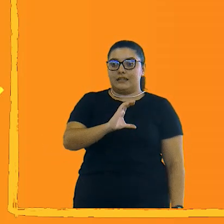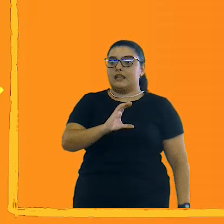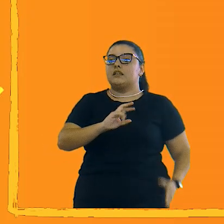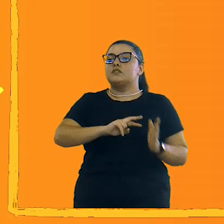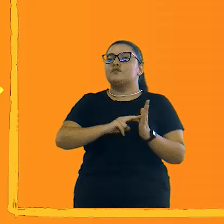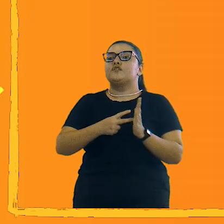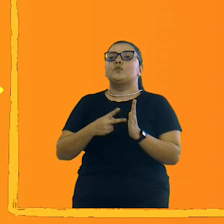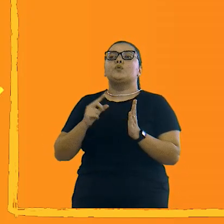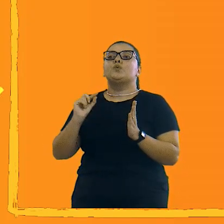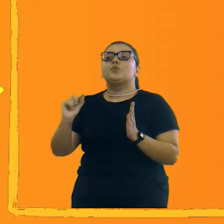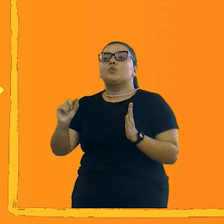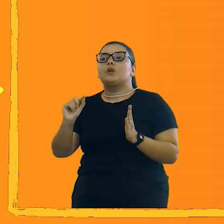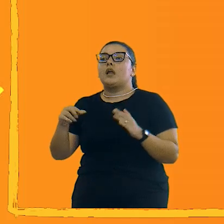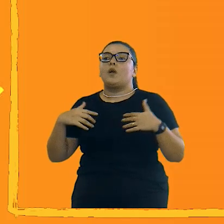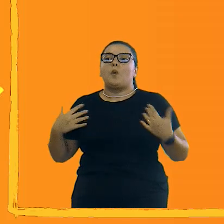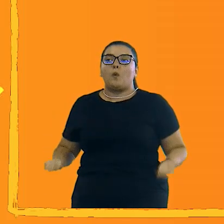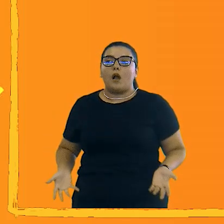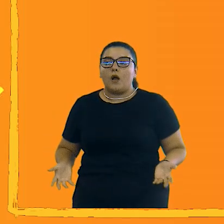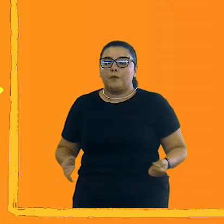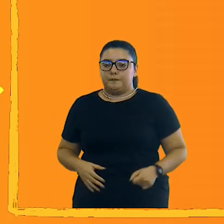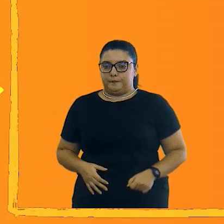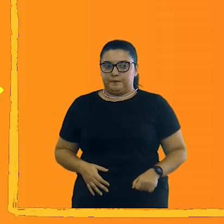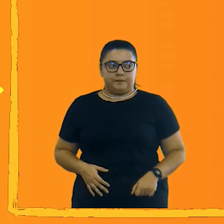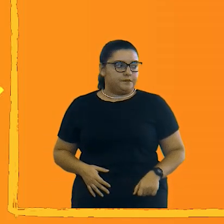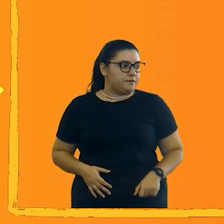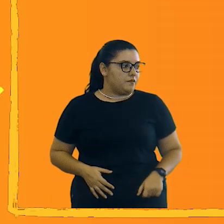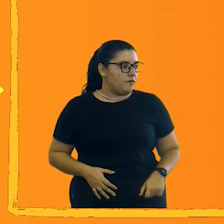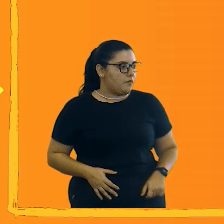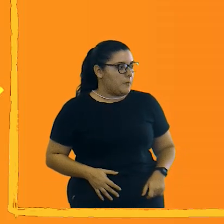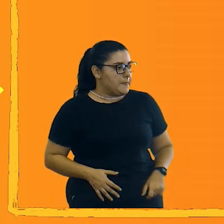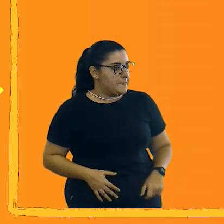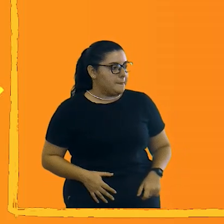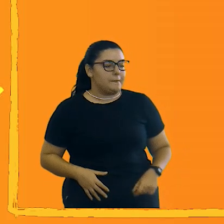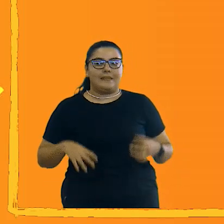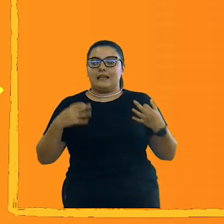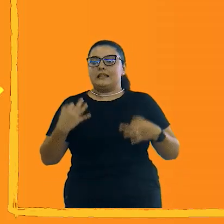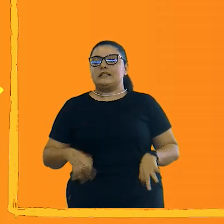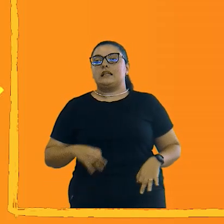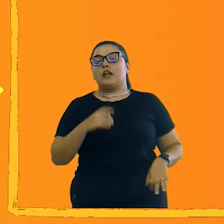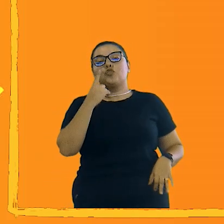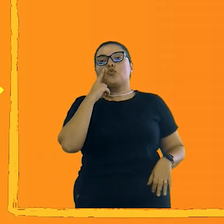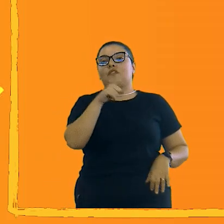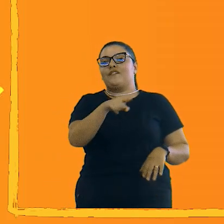é Analisa aí vou te dar 10 segundos para tu me dar a alternativa